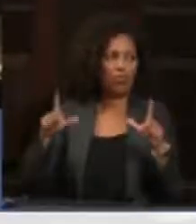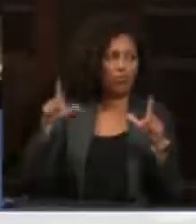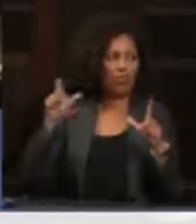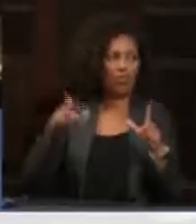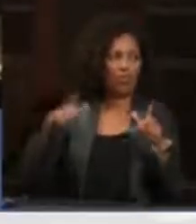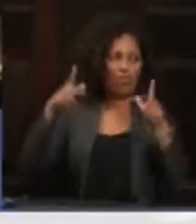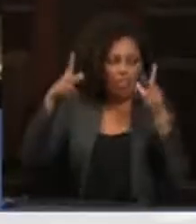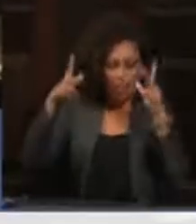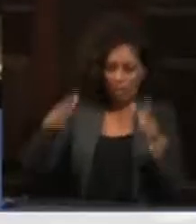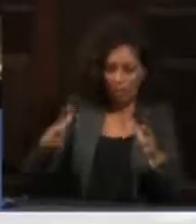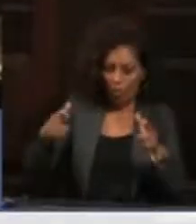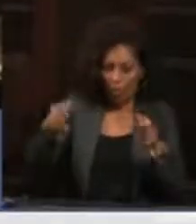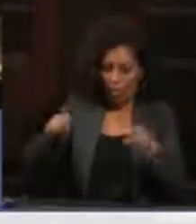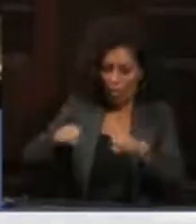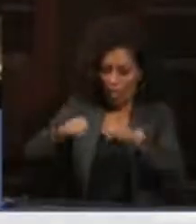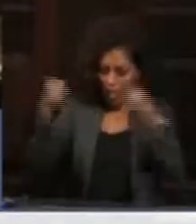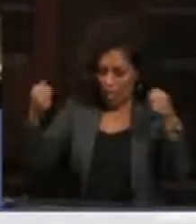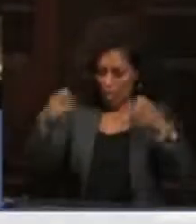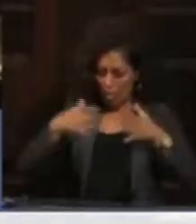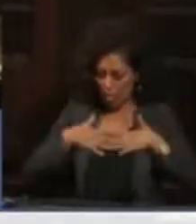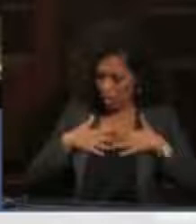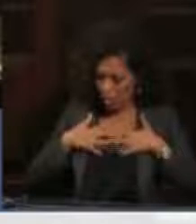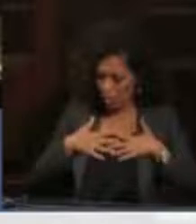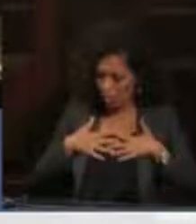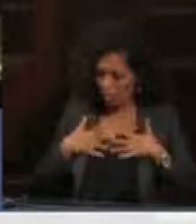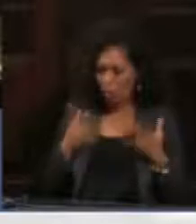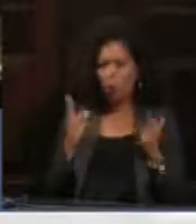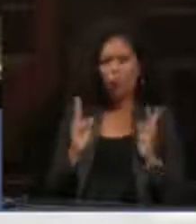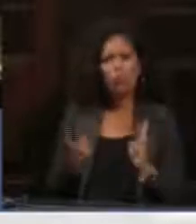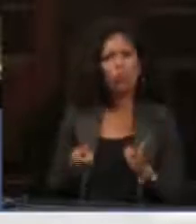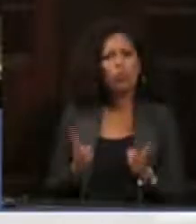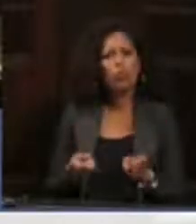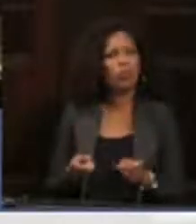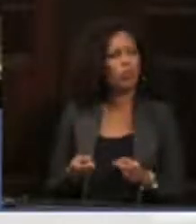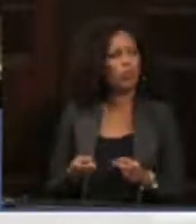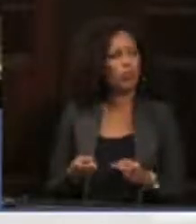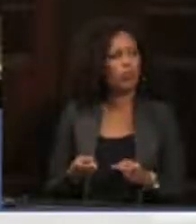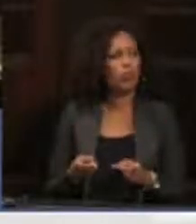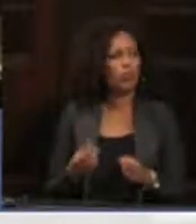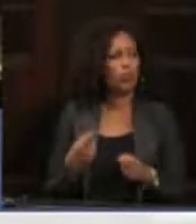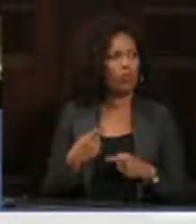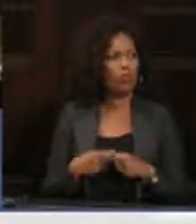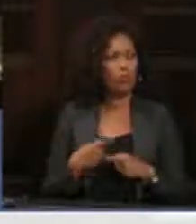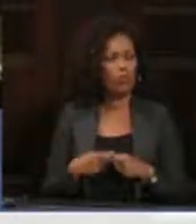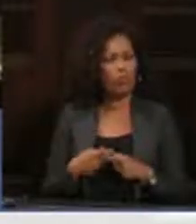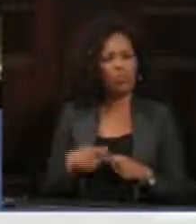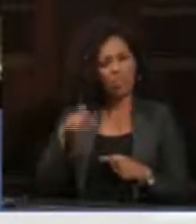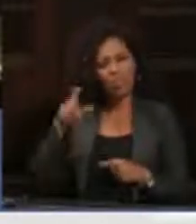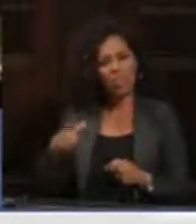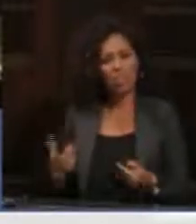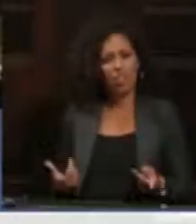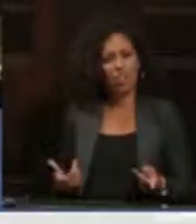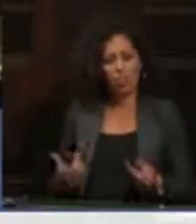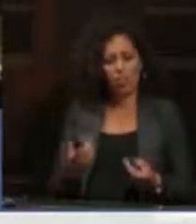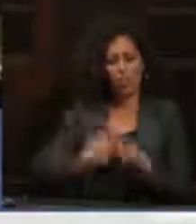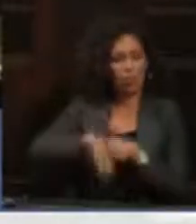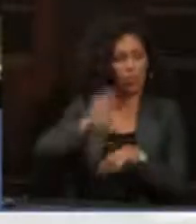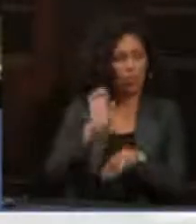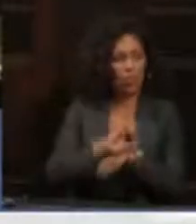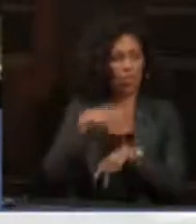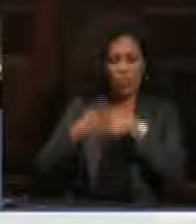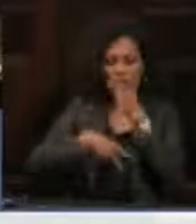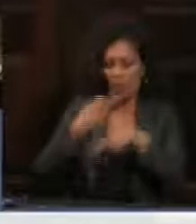se nos quebrassem todos os dias. Porque é isso que esse Estado faz conosco, Rodrigo. Esse Estado diz quem